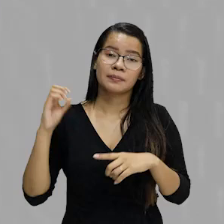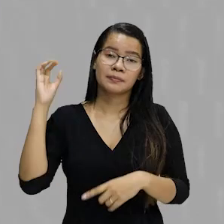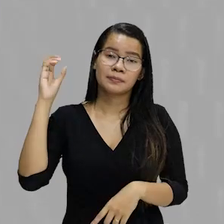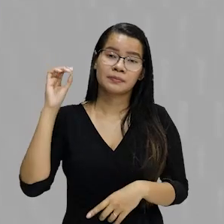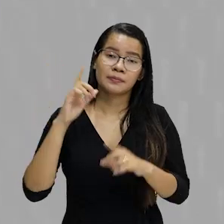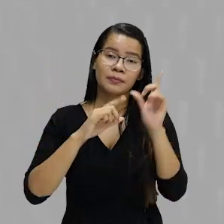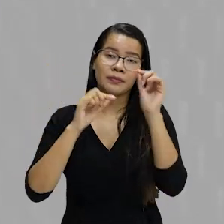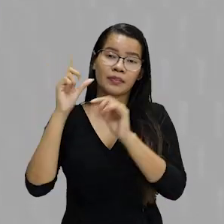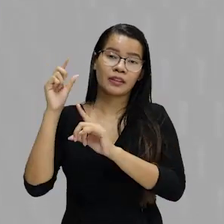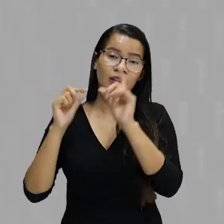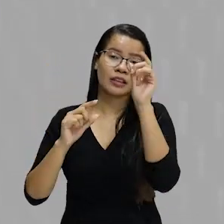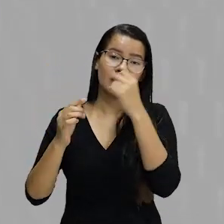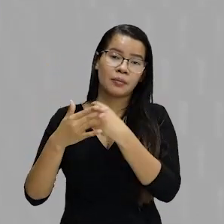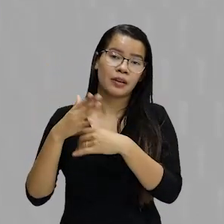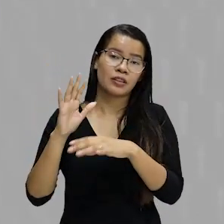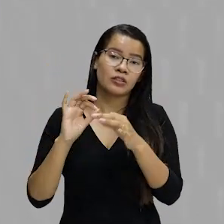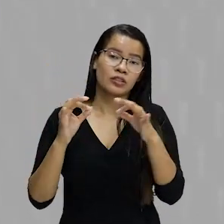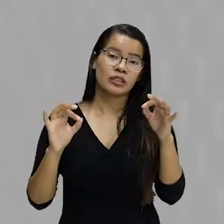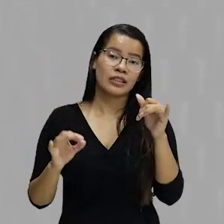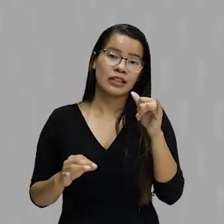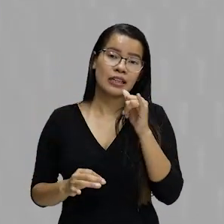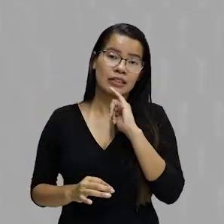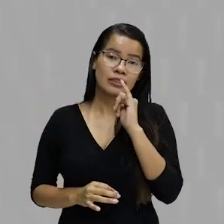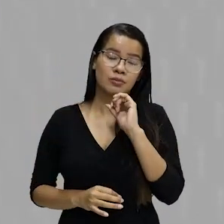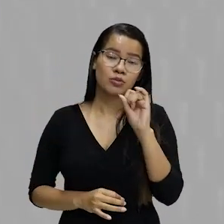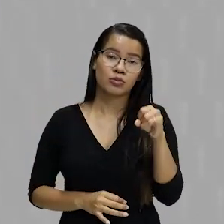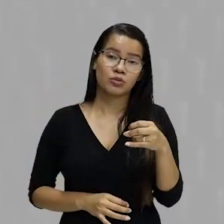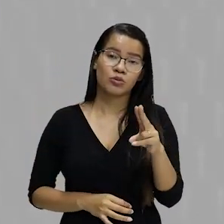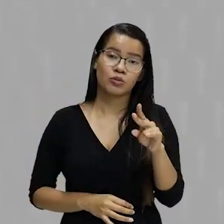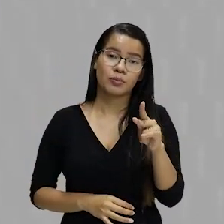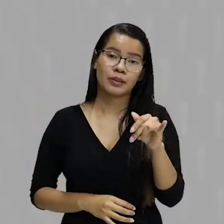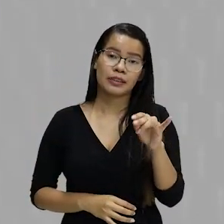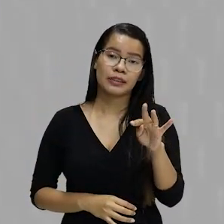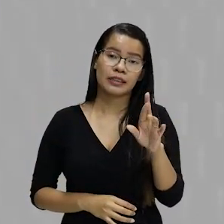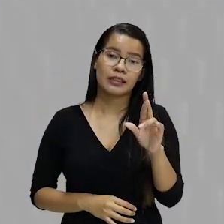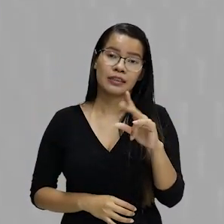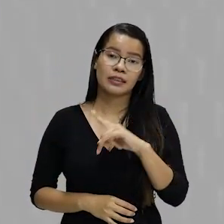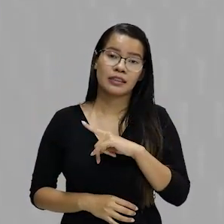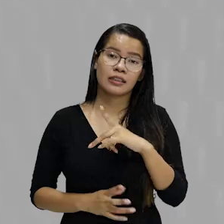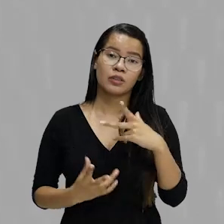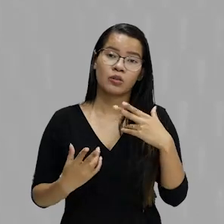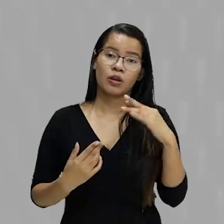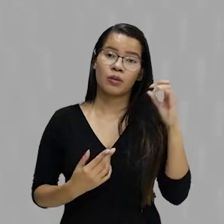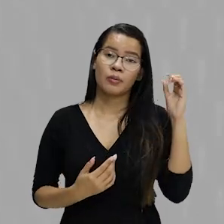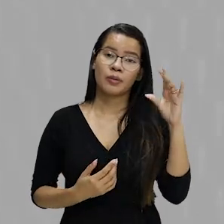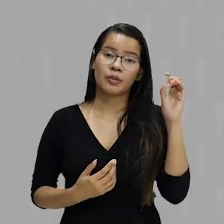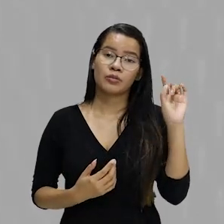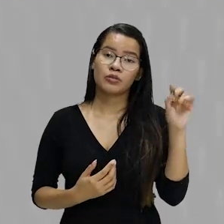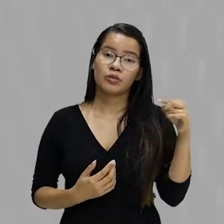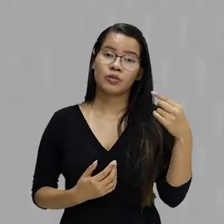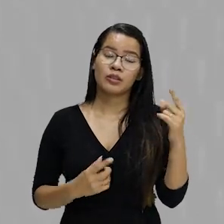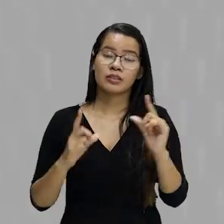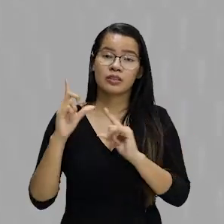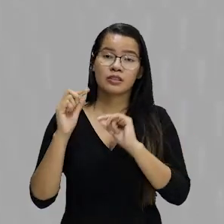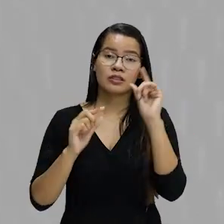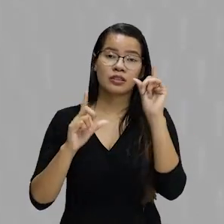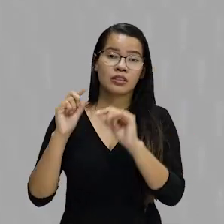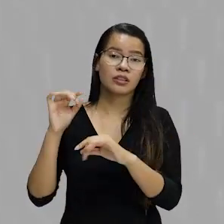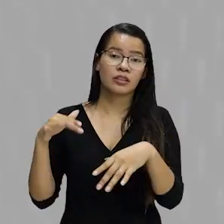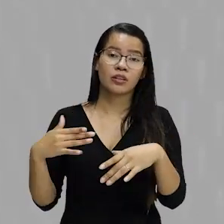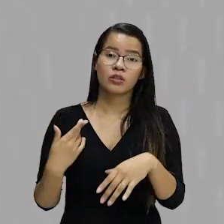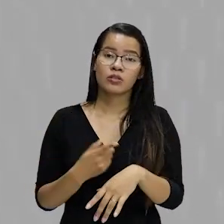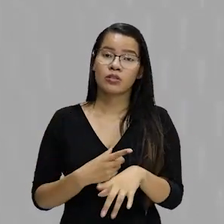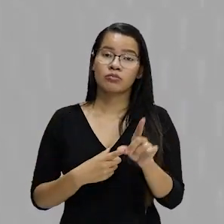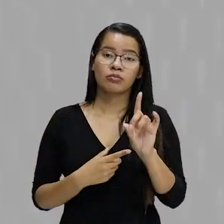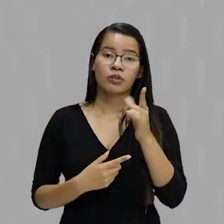distantes, né, Júpiter, por exemplo, que tem o mesmo brilho de outras estrelas. Então a gente não consegue perceber que aquilo ali é um